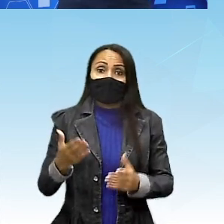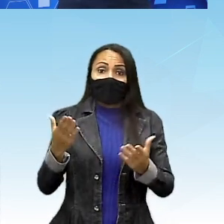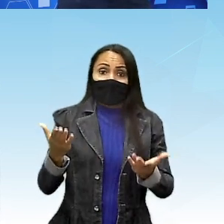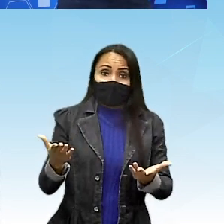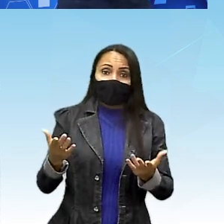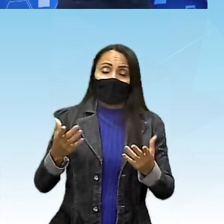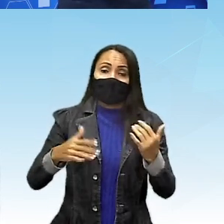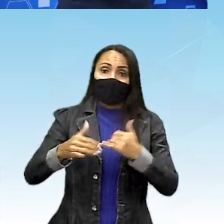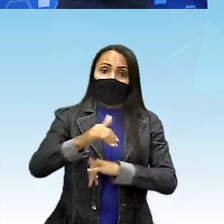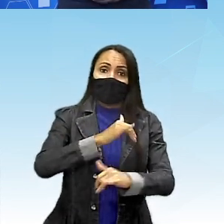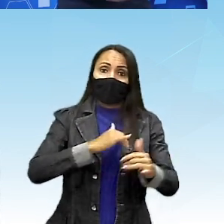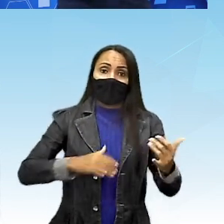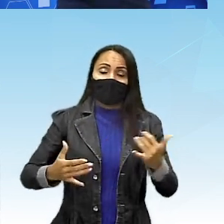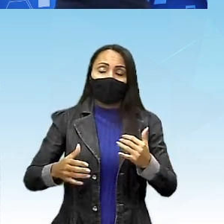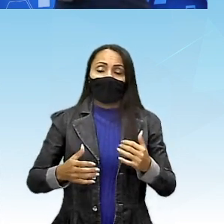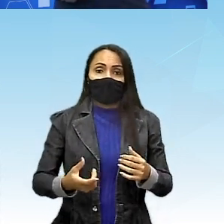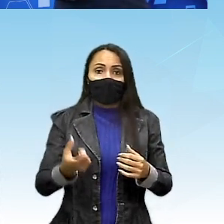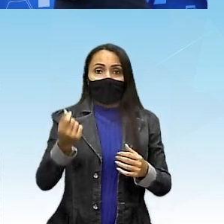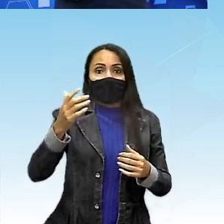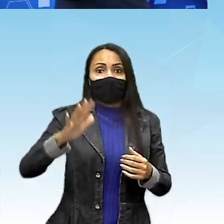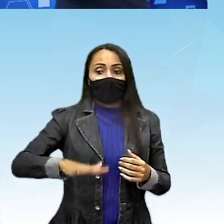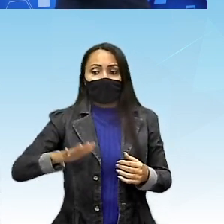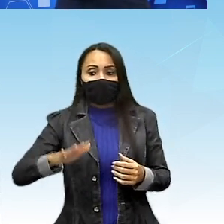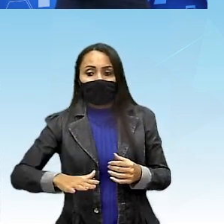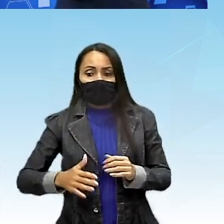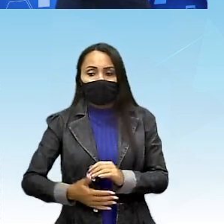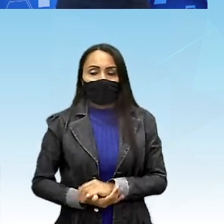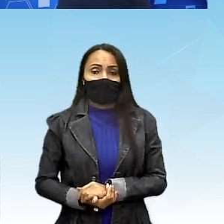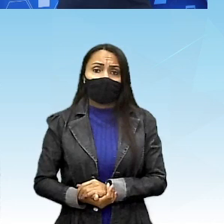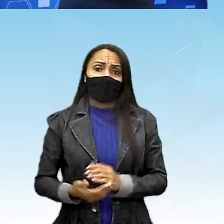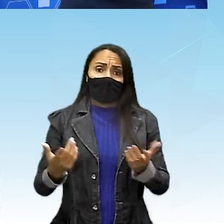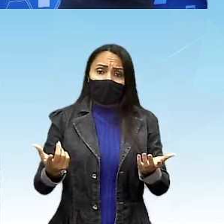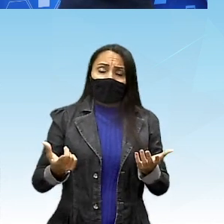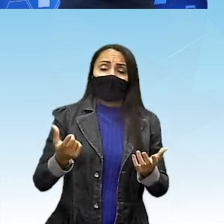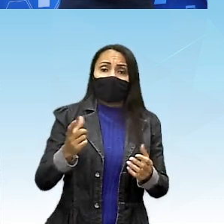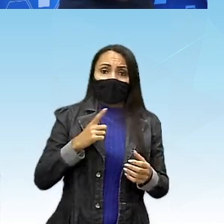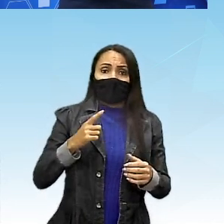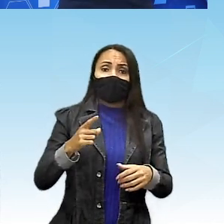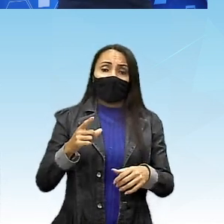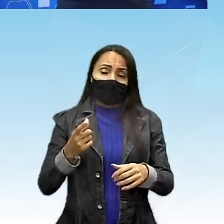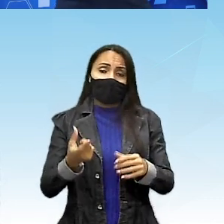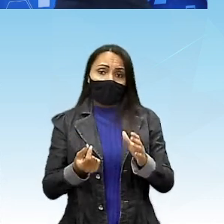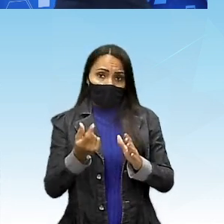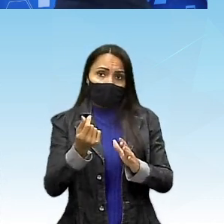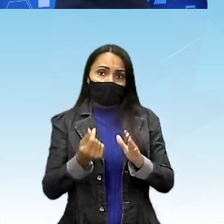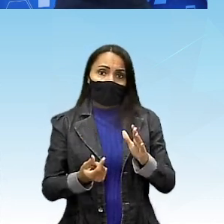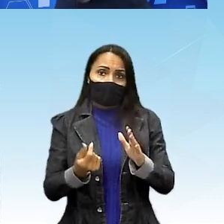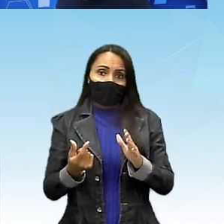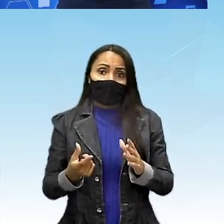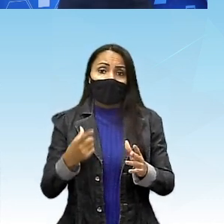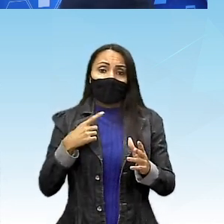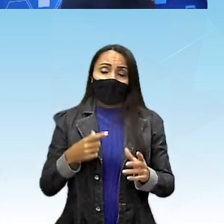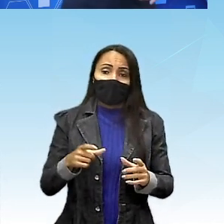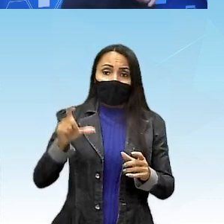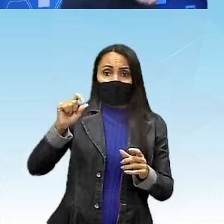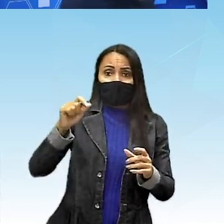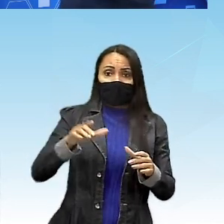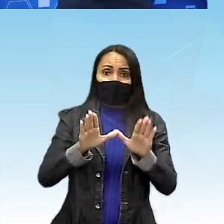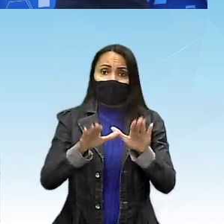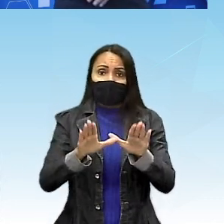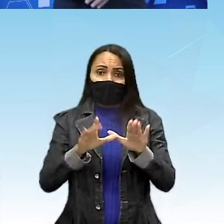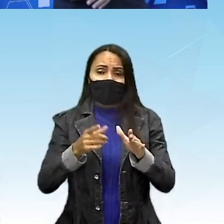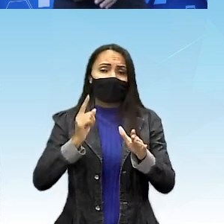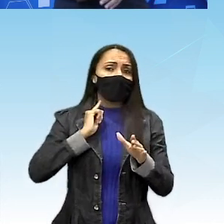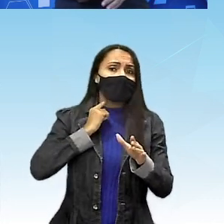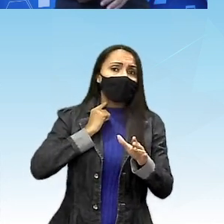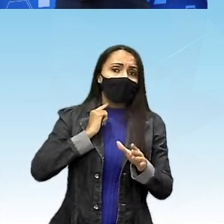energia renovável barato. Também tem um custo para a manutenção, porque os pássaros sujam, pode vir poeira